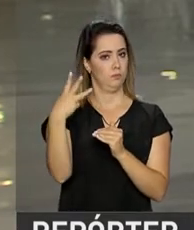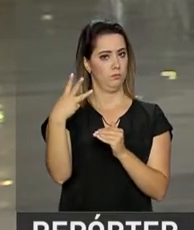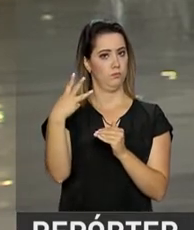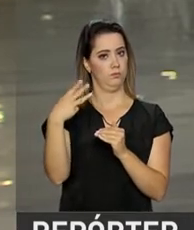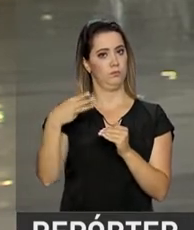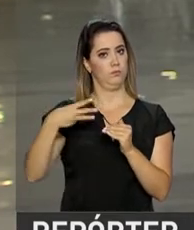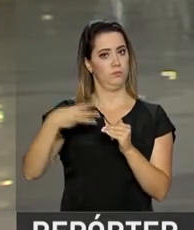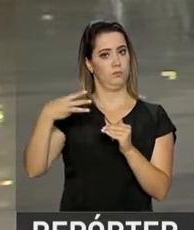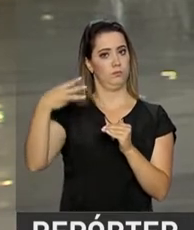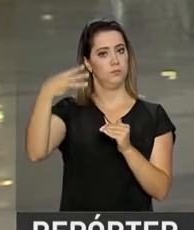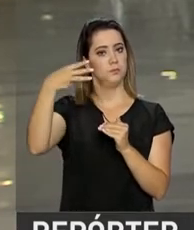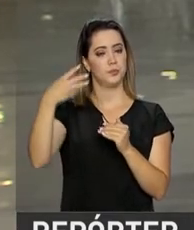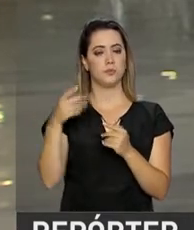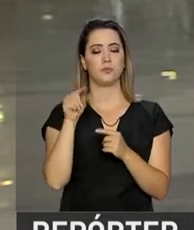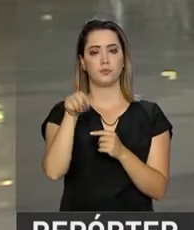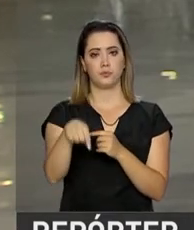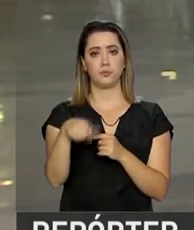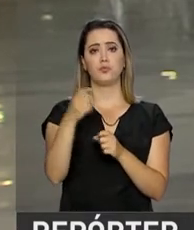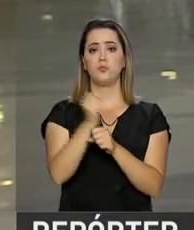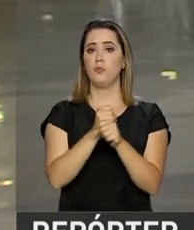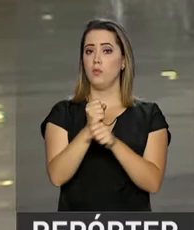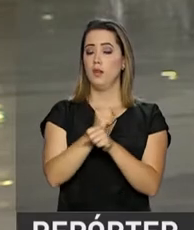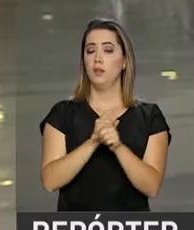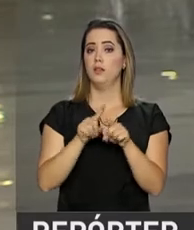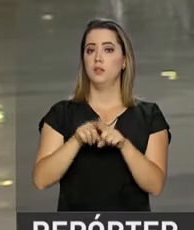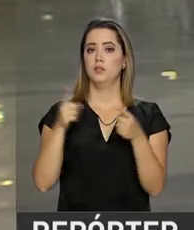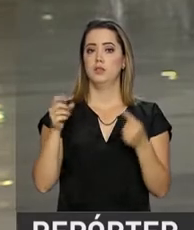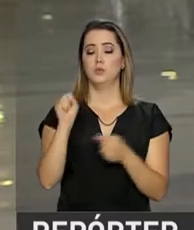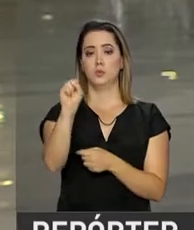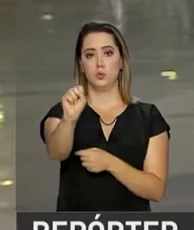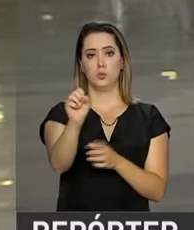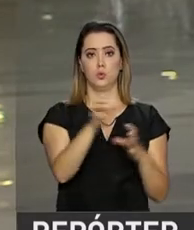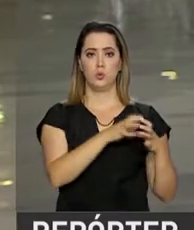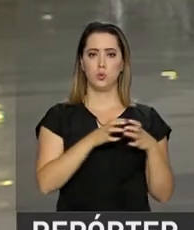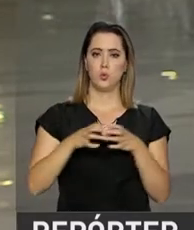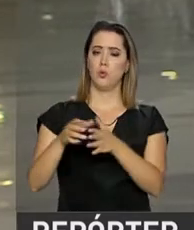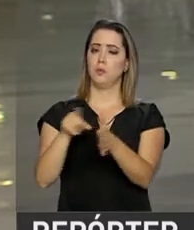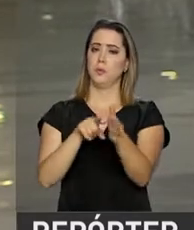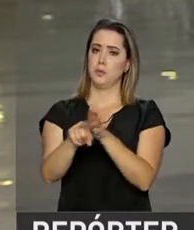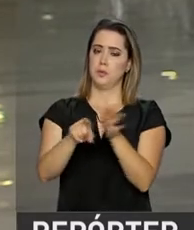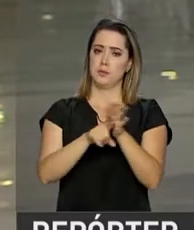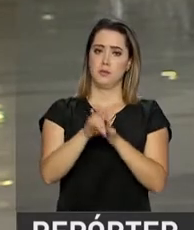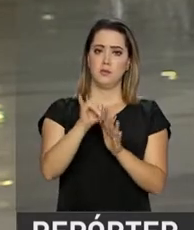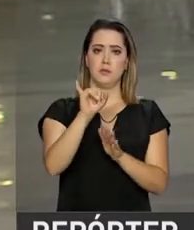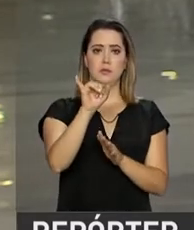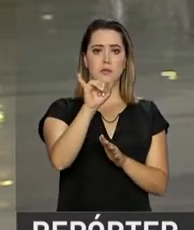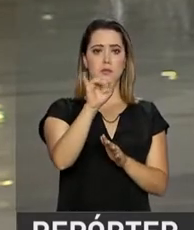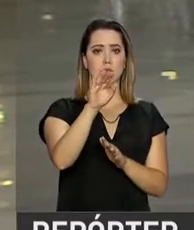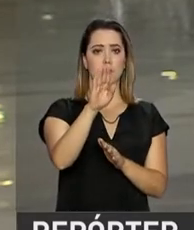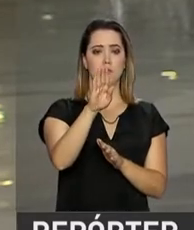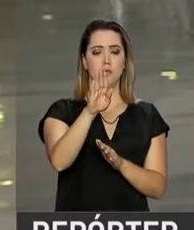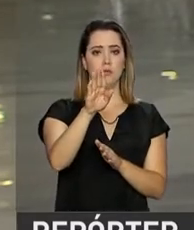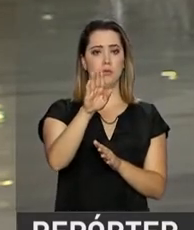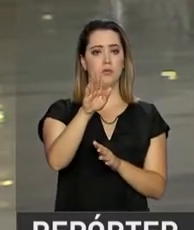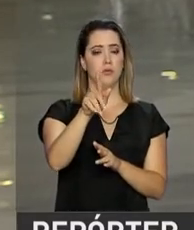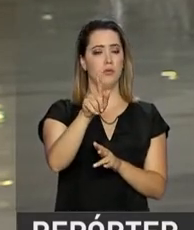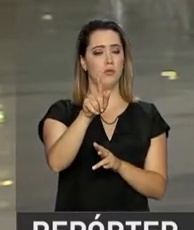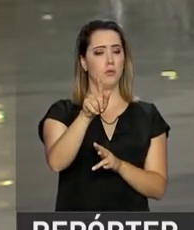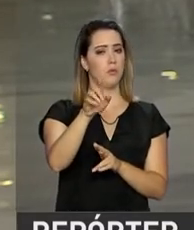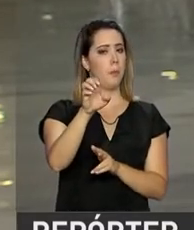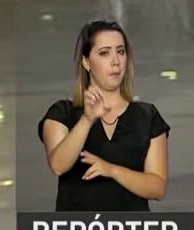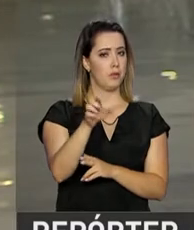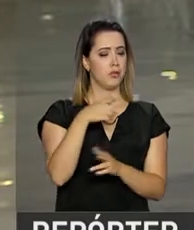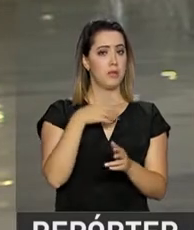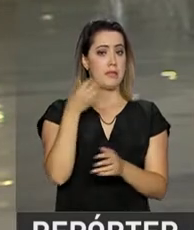em 2017 dos oito segmentos pesquisados pelo ibge é seis deles apresentaram um